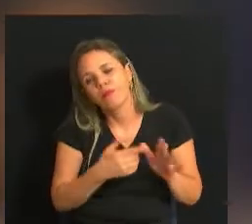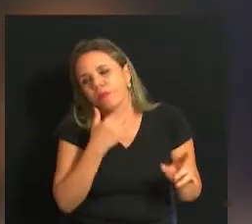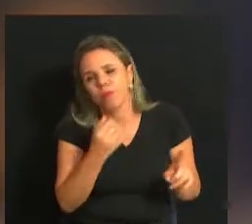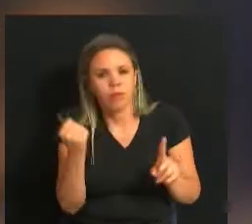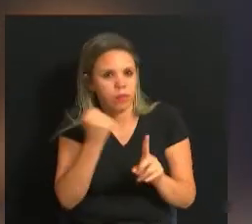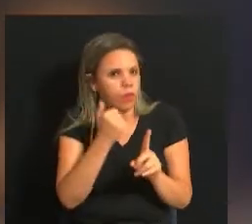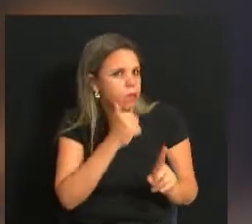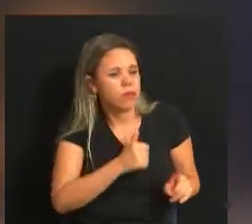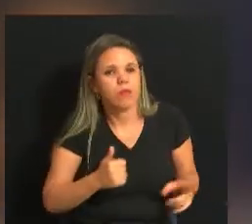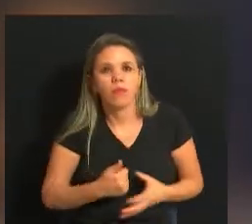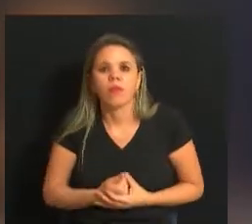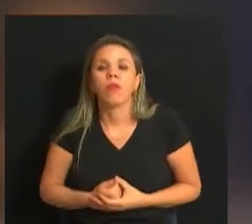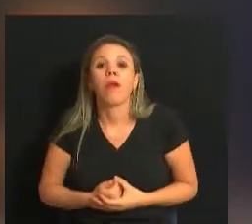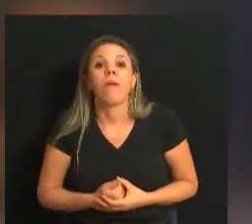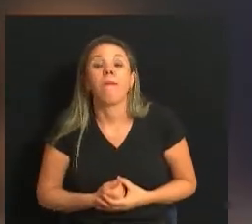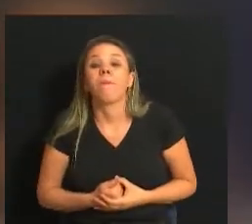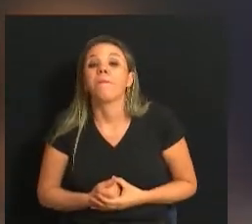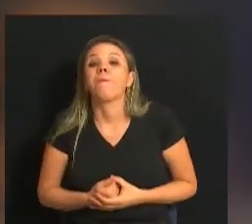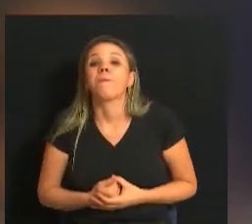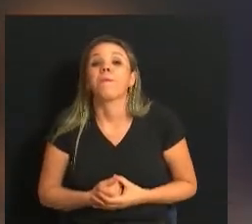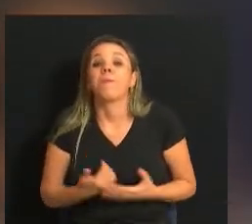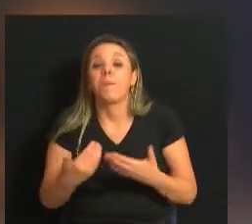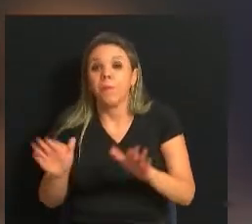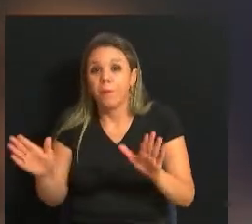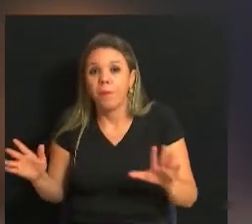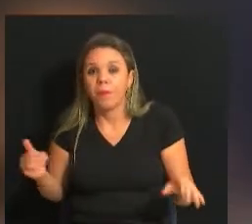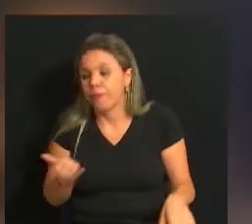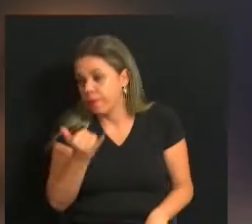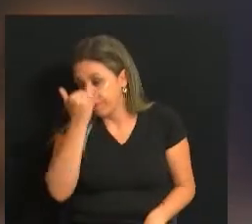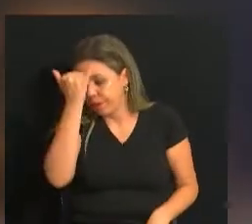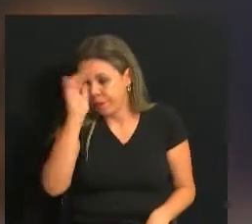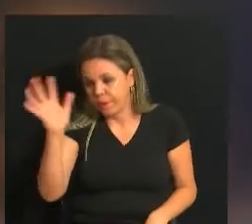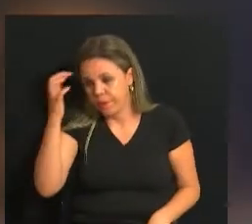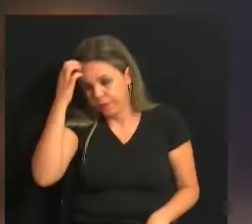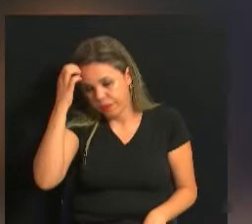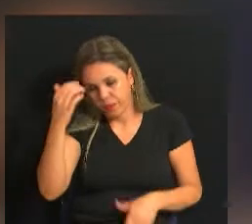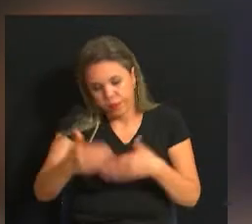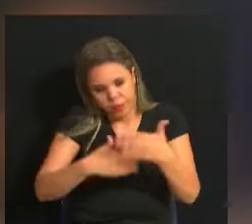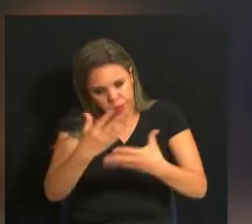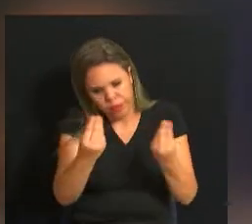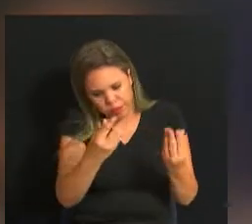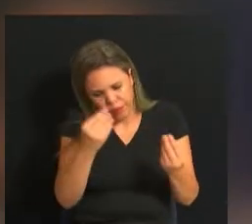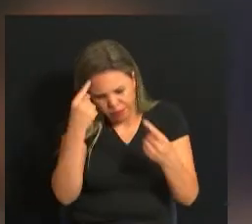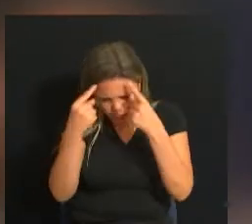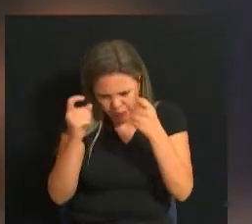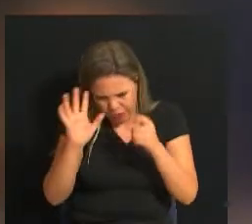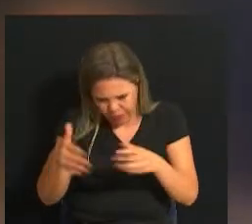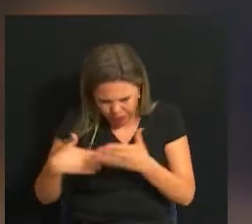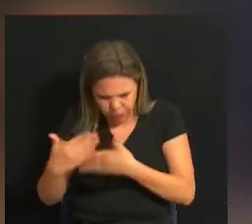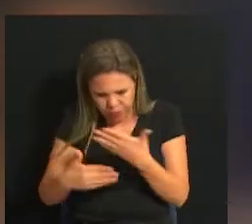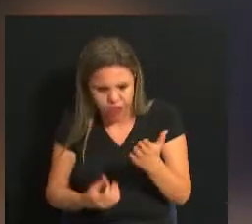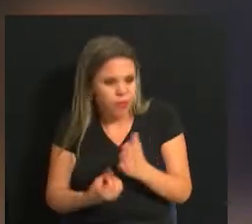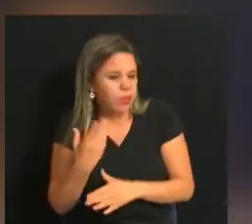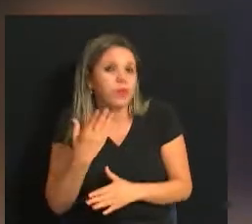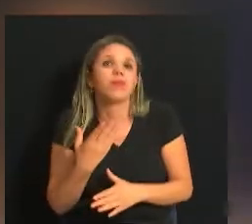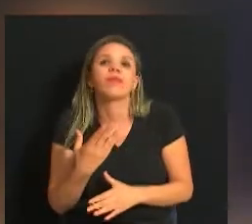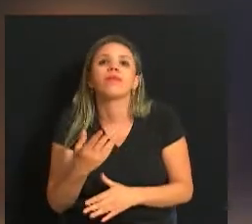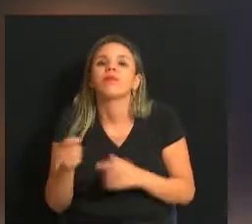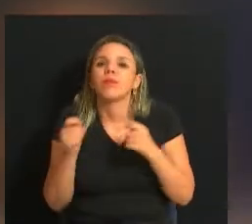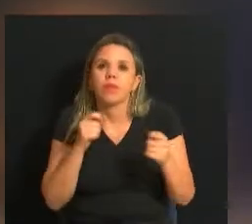feminicídio, ele é o desfecho mais trágico de um ciclo de violência. E nesse caso também, as